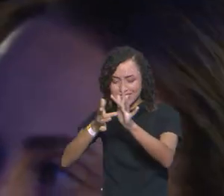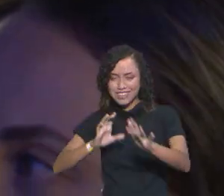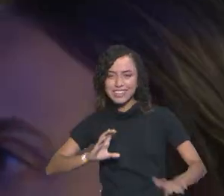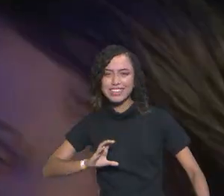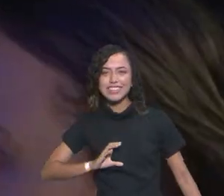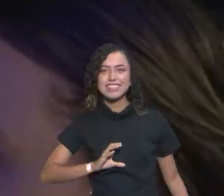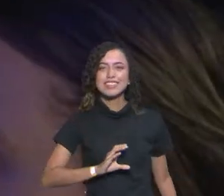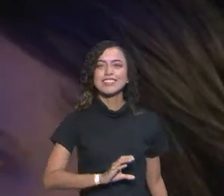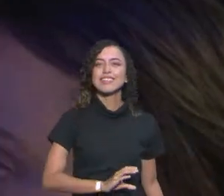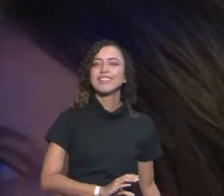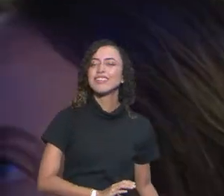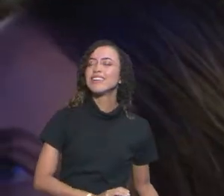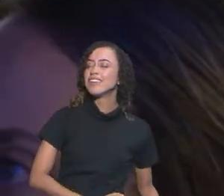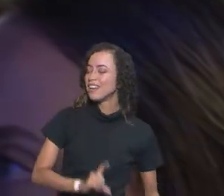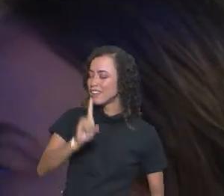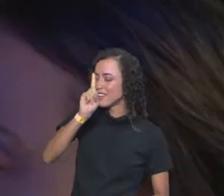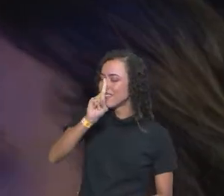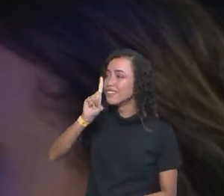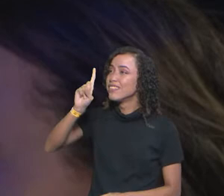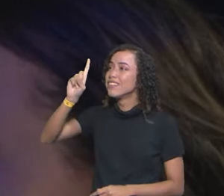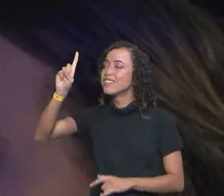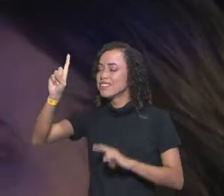Jesus Cristo